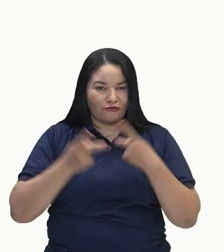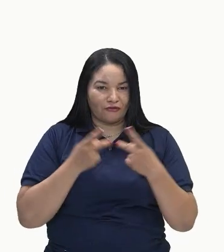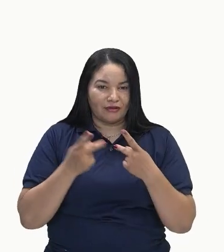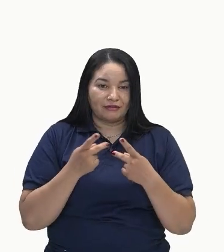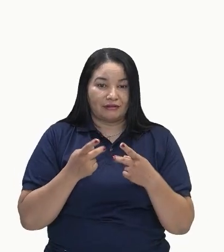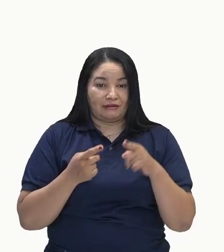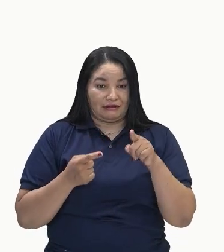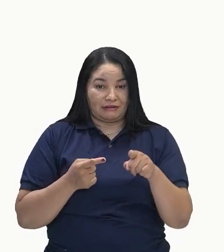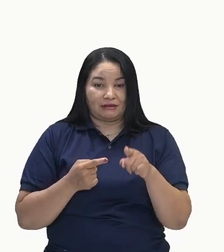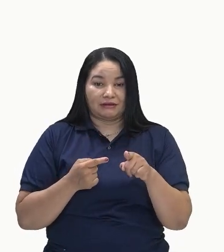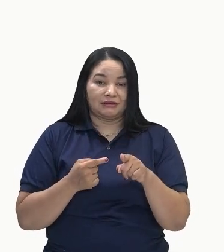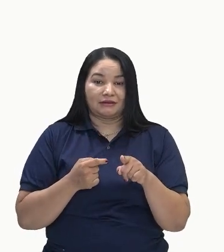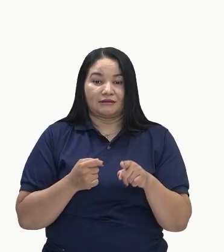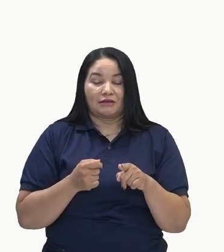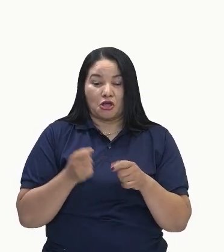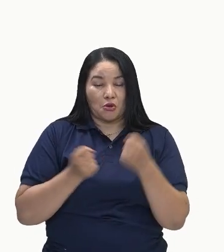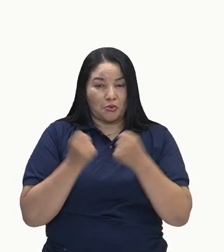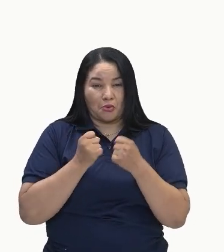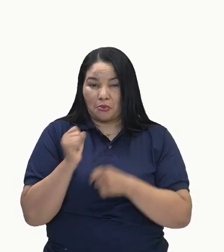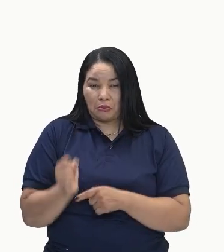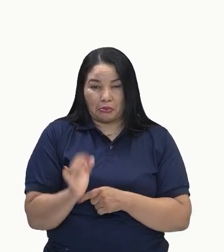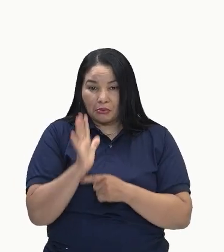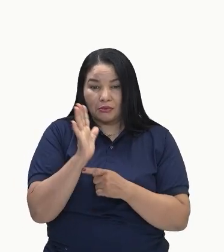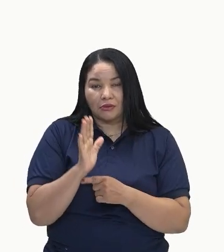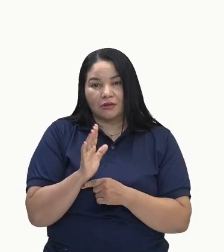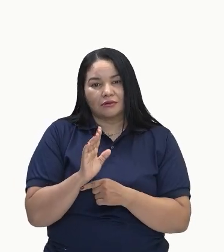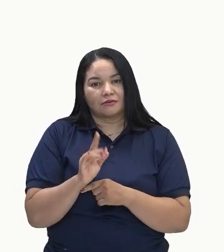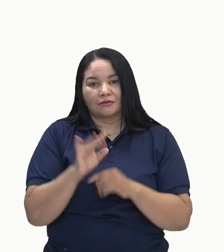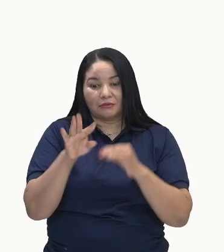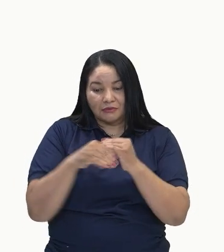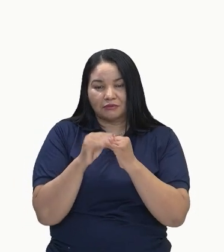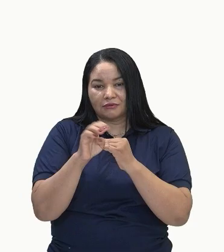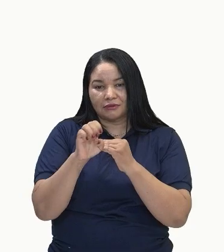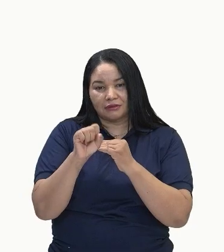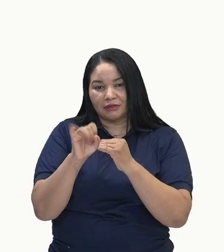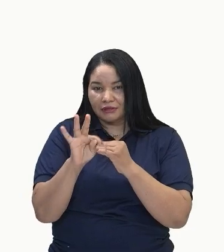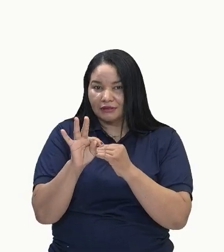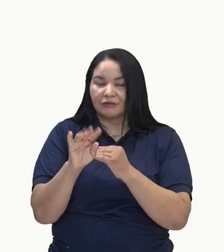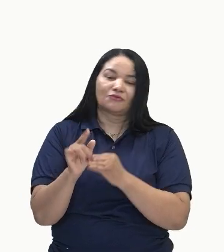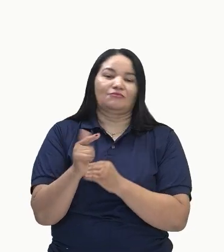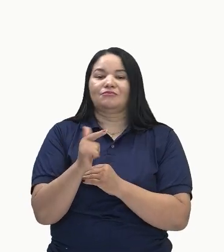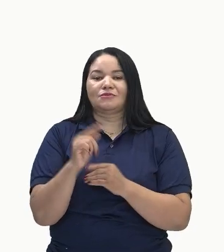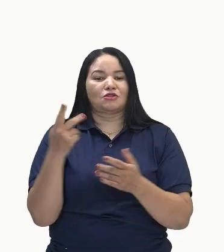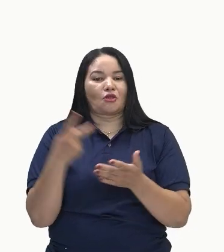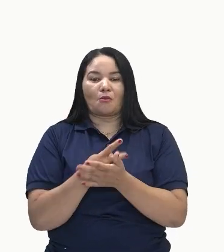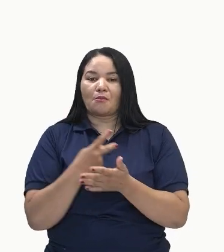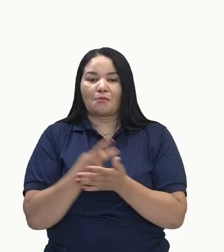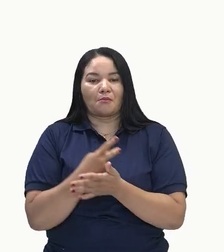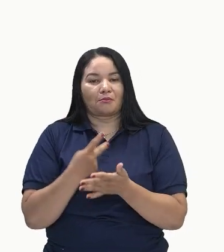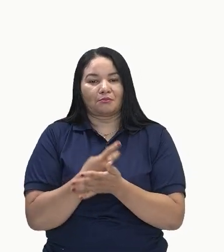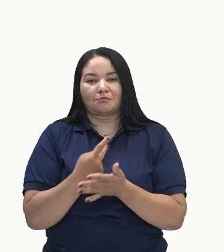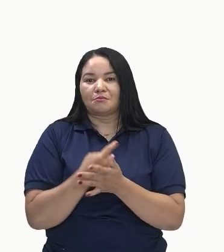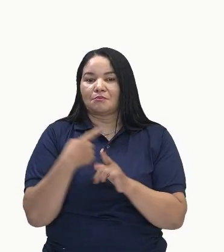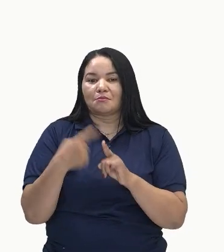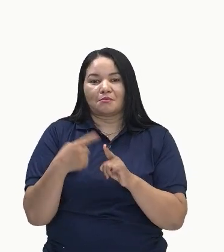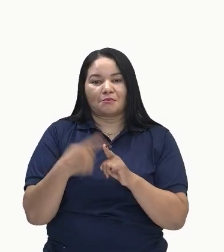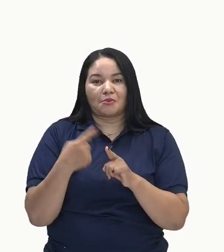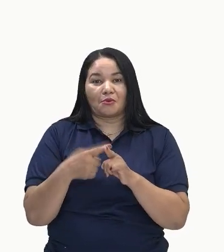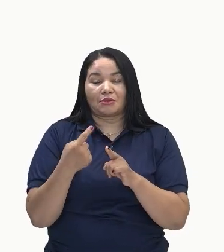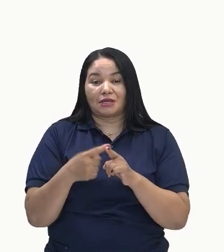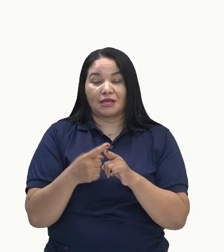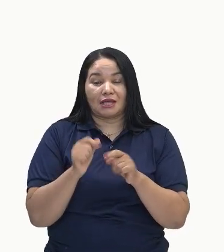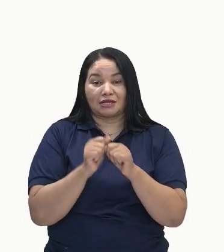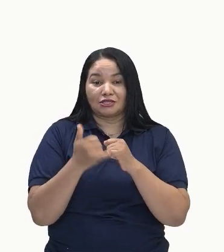expensivest car. Eu não posso utilizar o the com essa terminação aqui, est, porque ele é um adjetivo longo. Eu